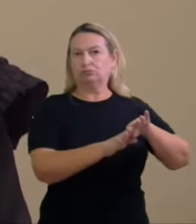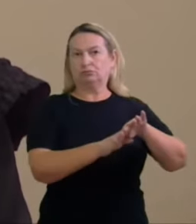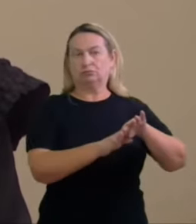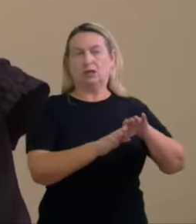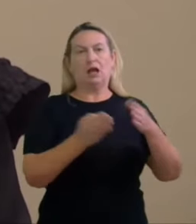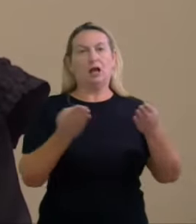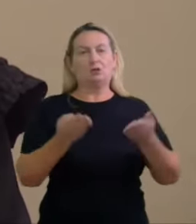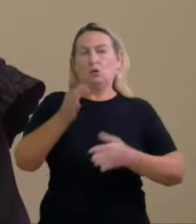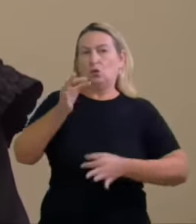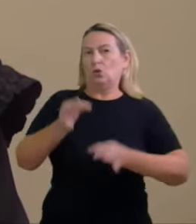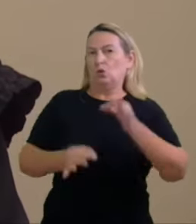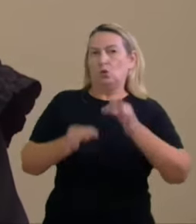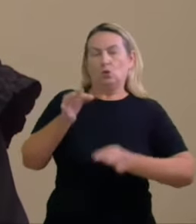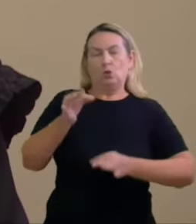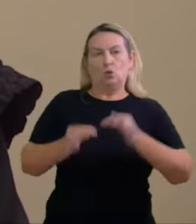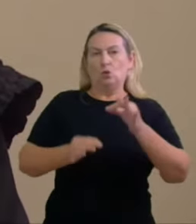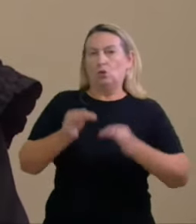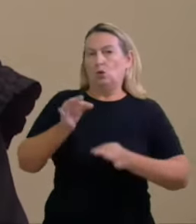de